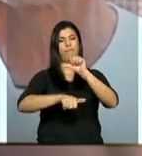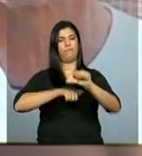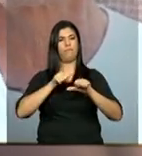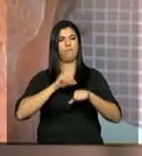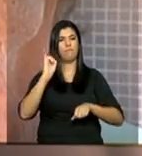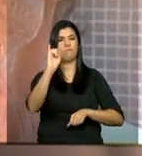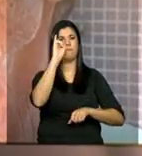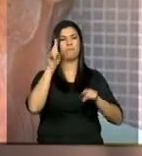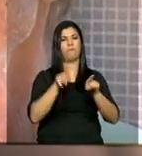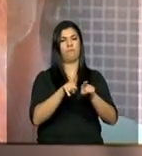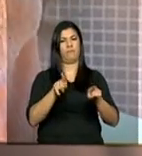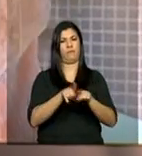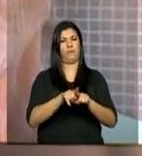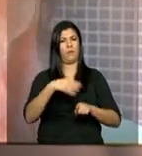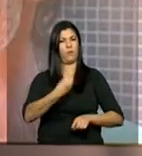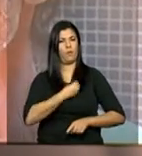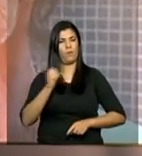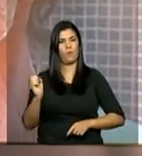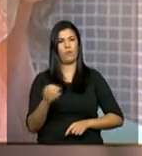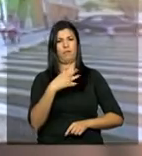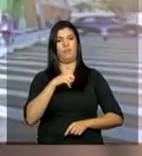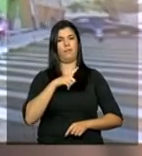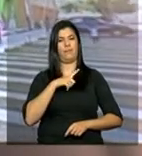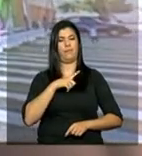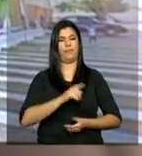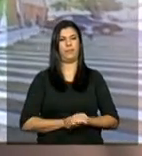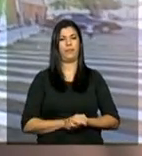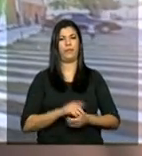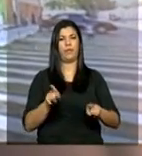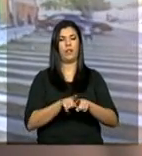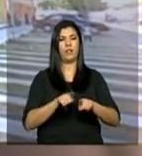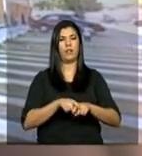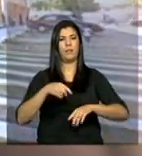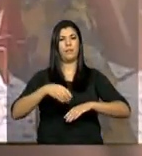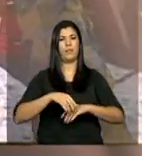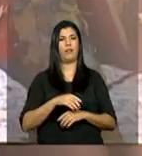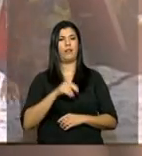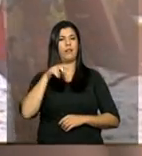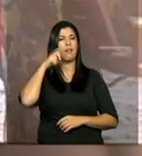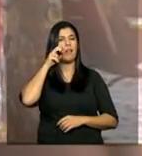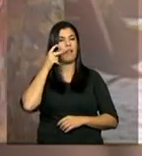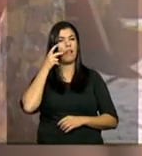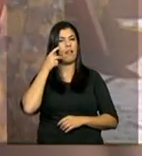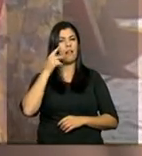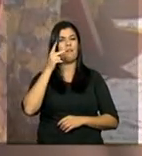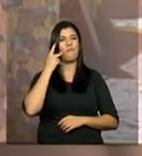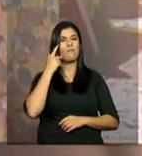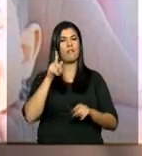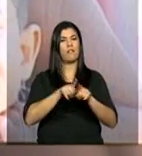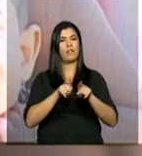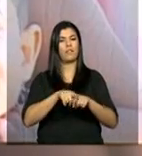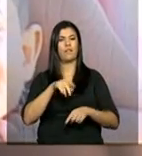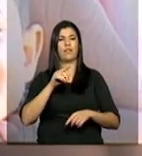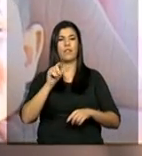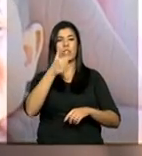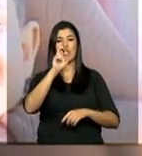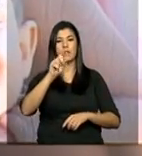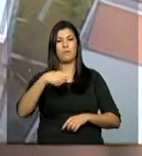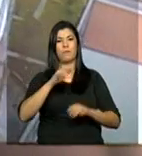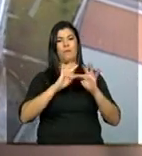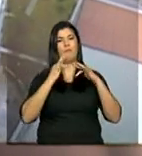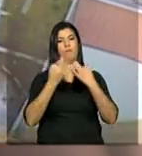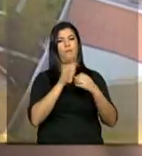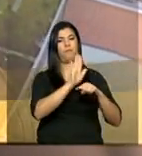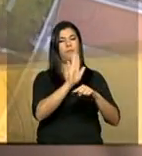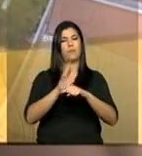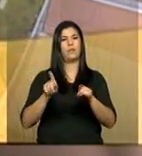importante. Uma vida nova. Na Via Mangue, em Recife, são mais de 15 mil famílias beneficiadas.